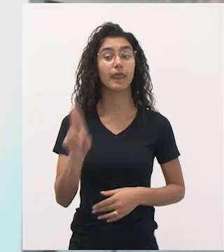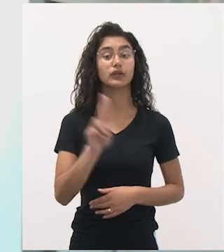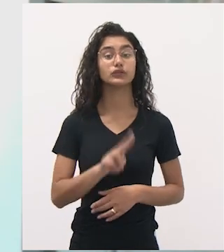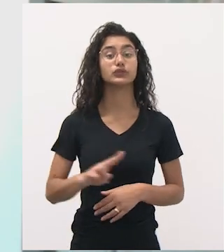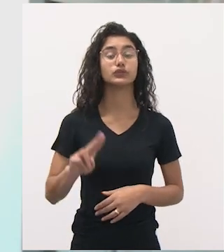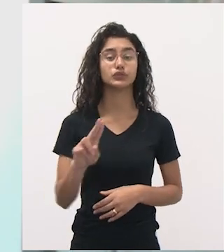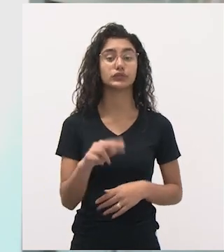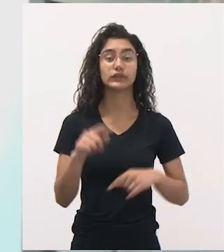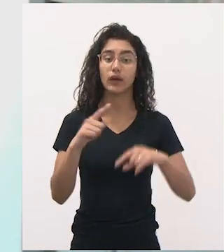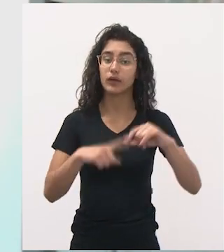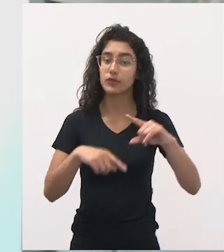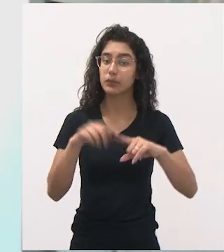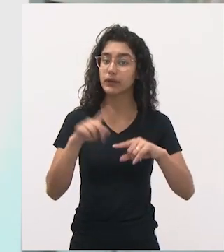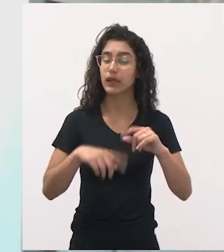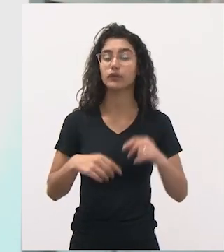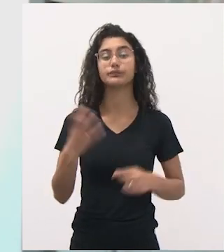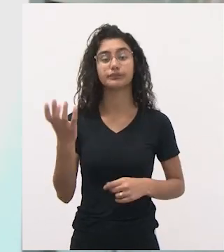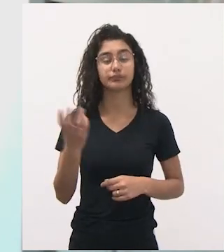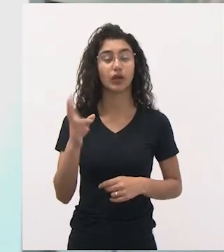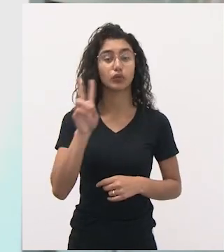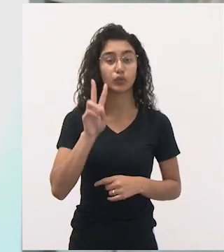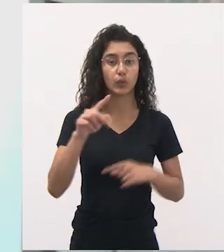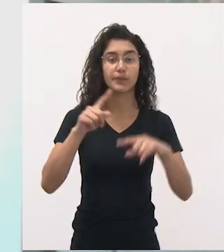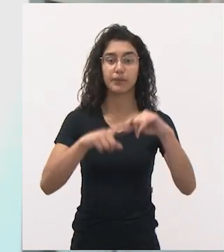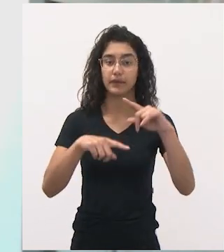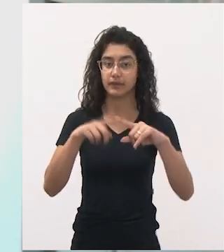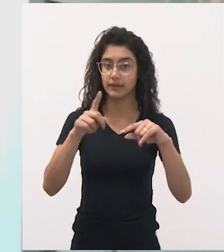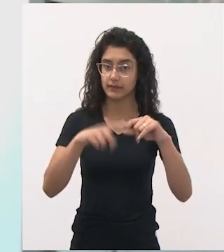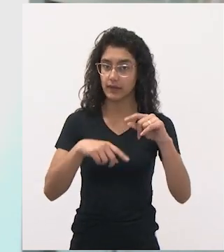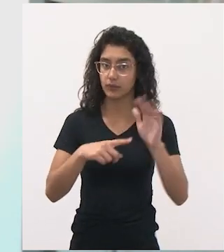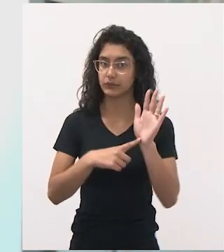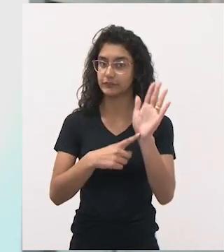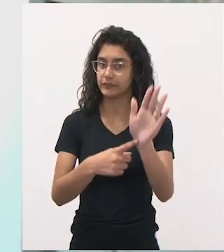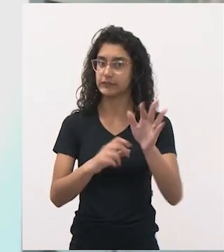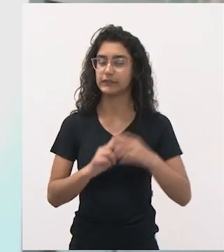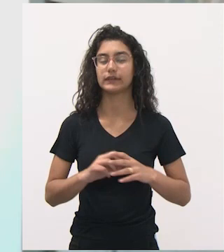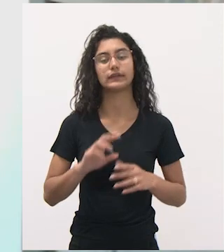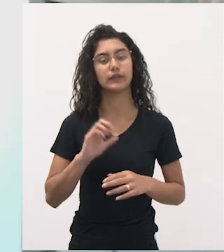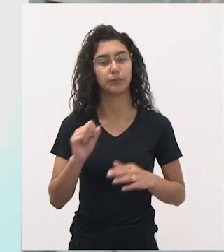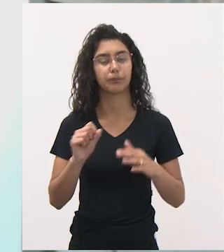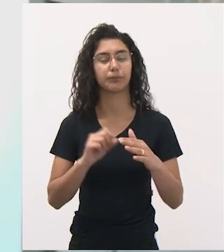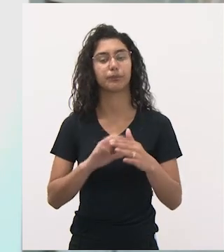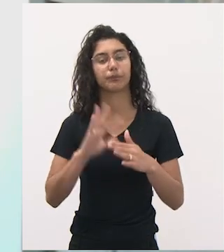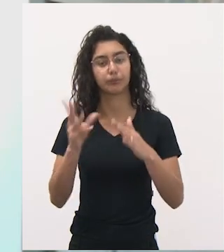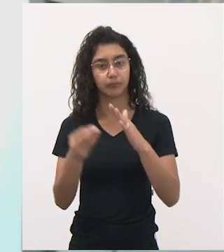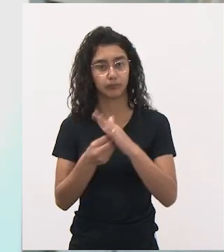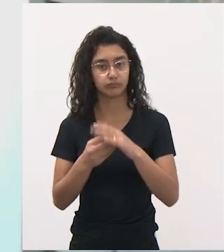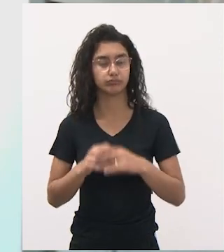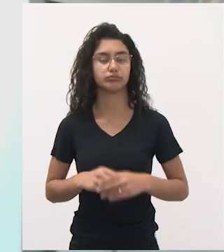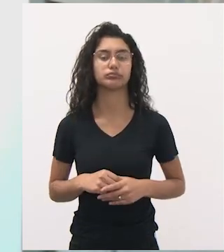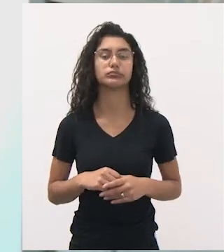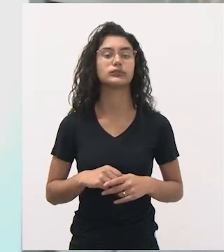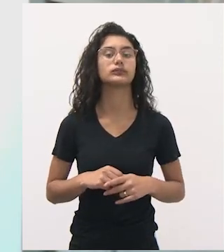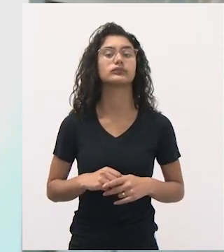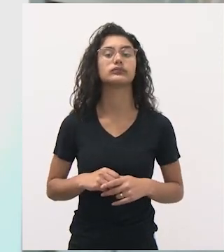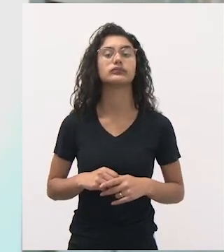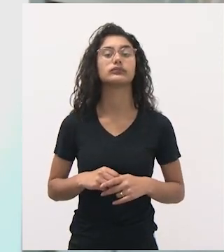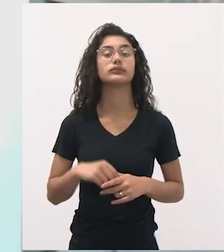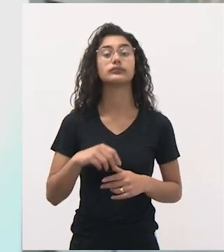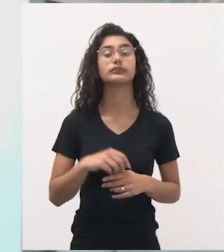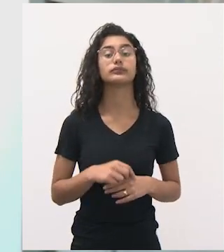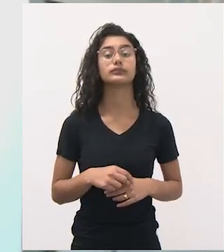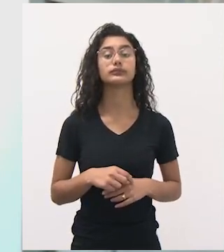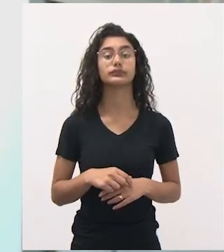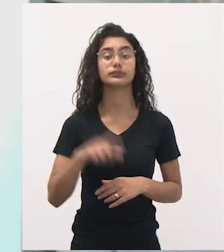temos aqui, eu quero deixar 2 materiais de sugestão. Depois eu compartilho para deixar na plataforma. Que é um livrinho